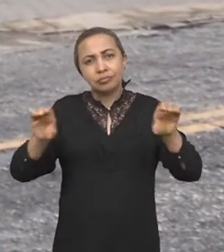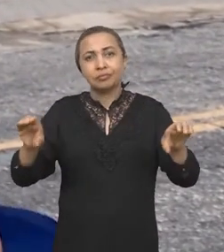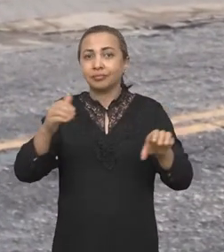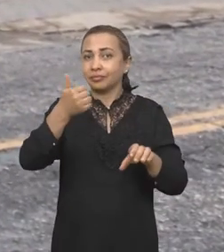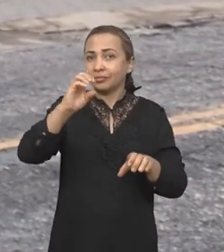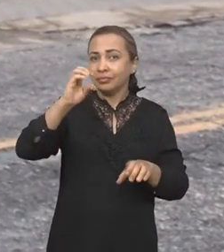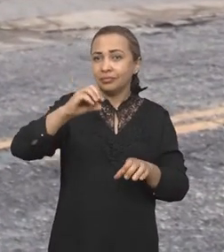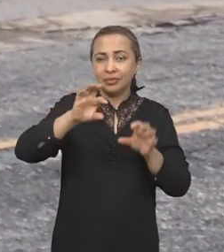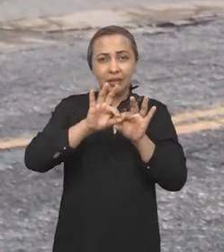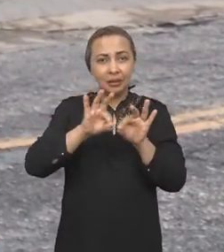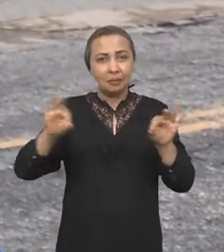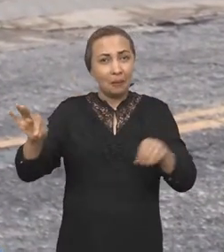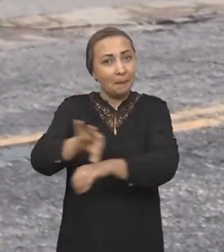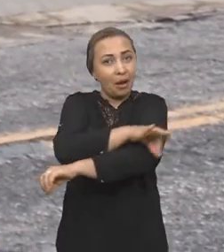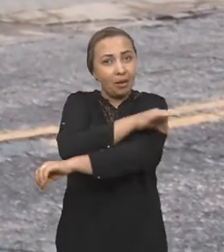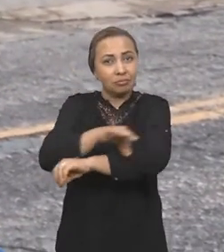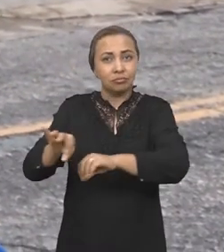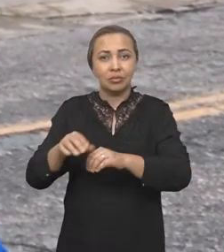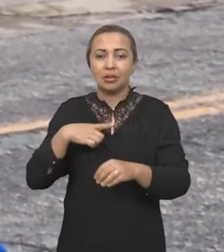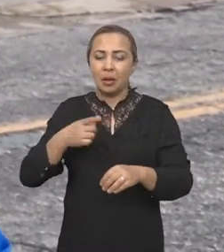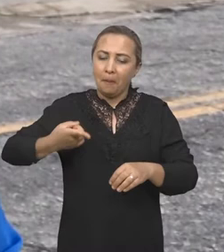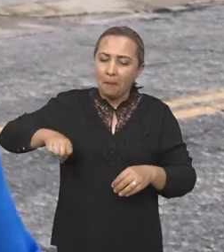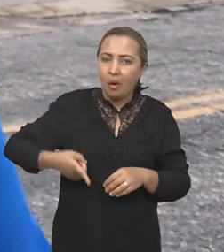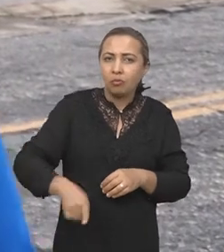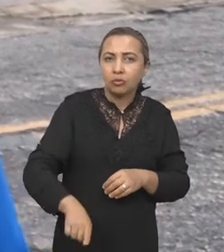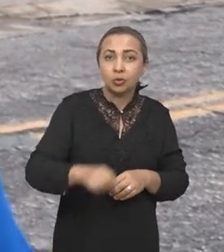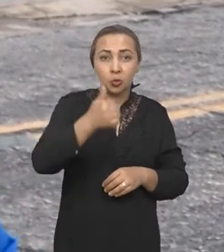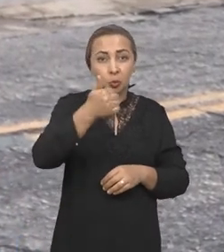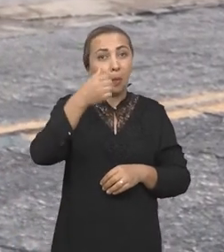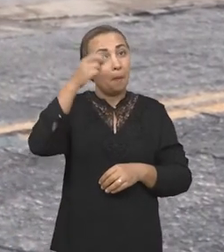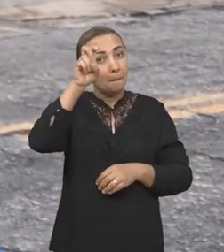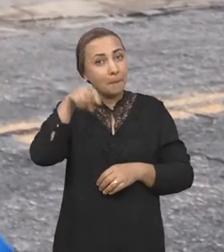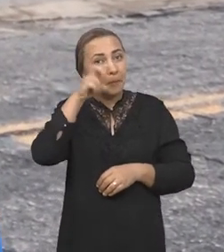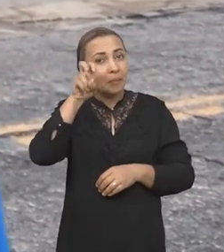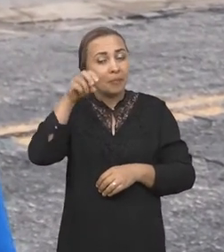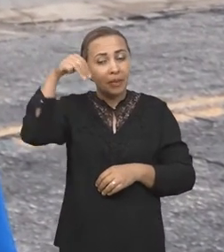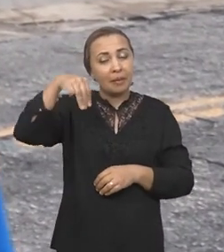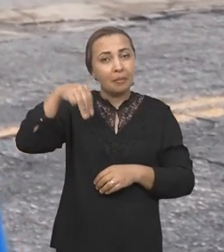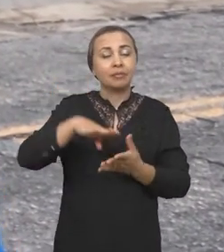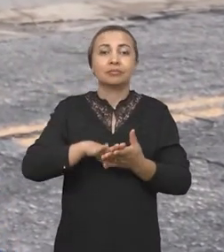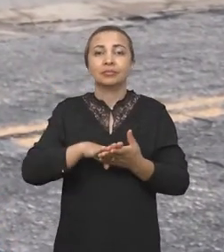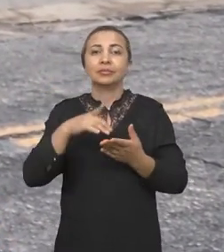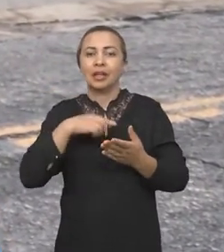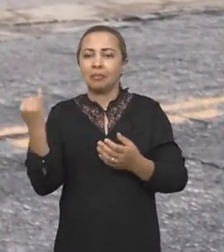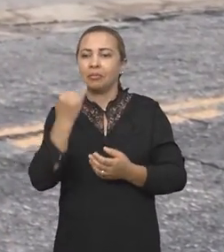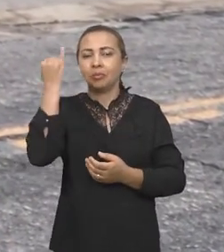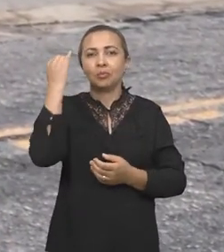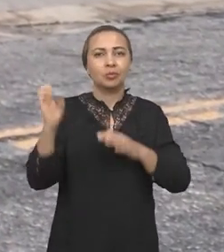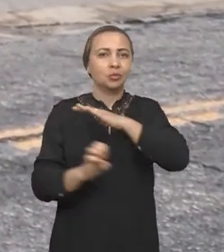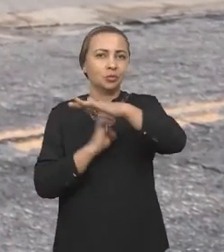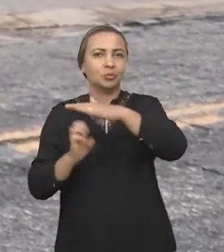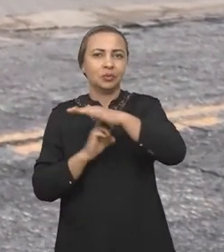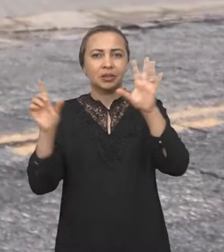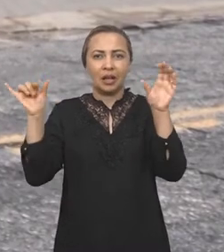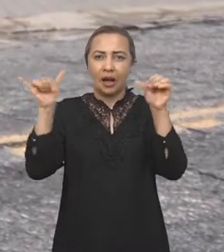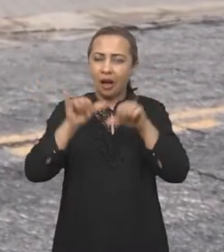Cegás. Nesse trecho aqui, por exemplo, a 1,5 metro de profundidade, passam gasodutos dessa importante empresa de refinaria de